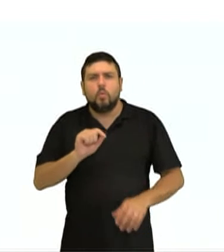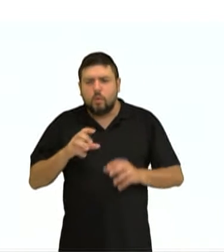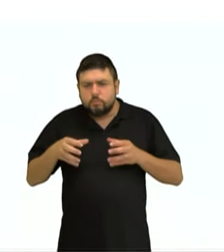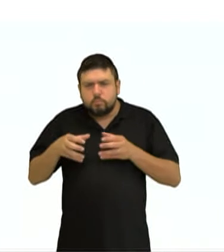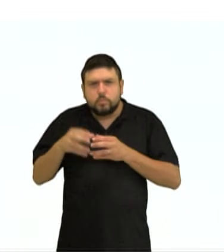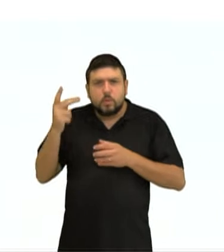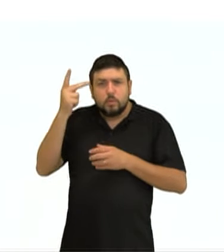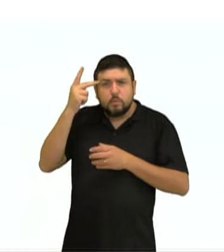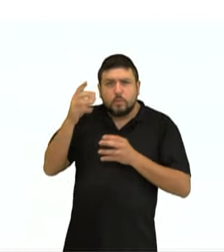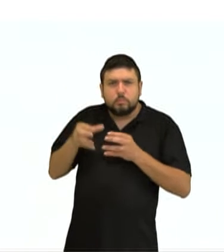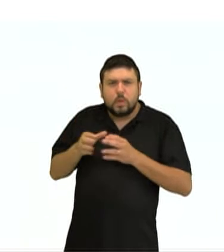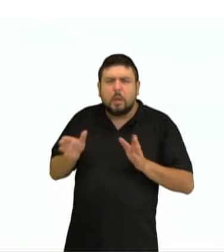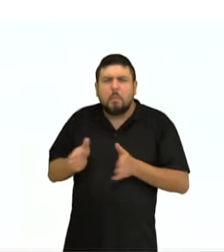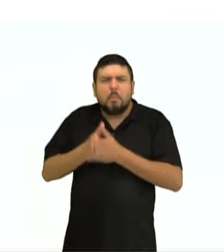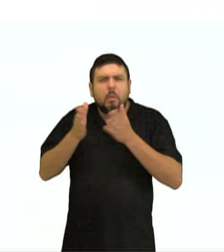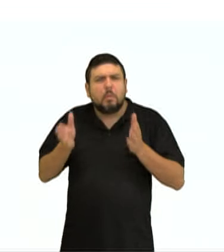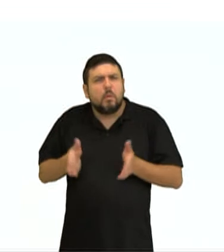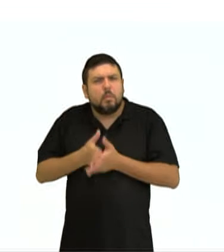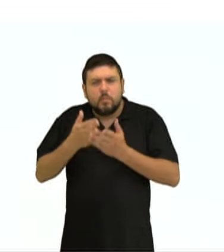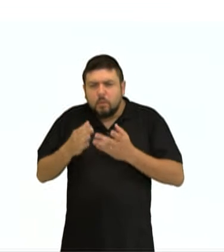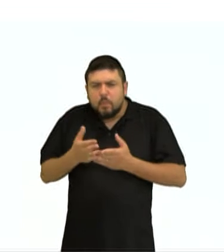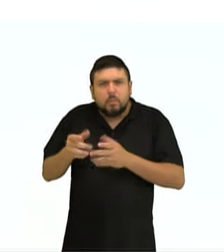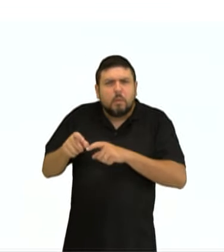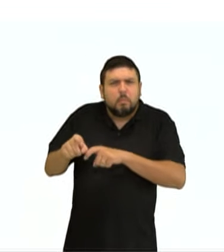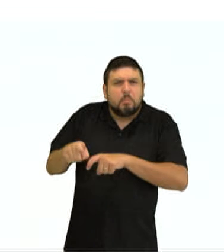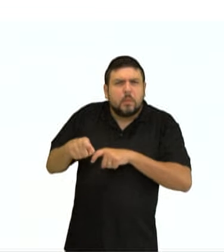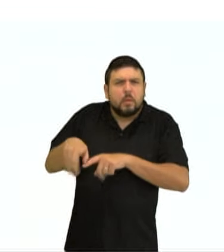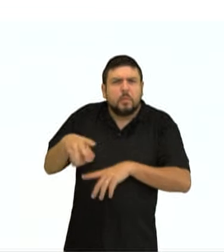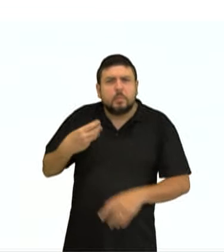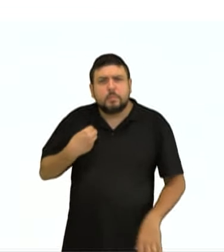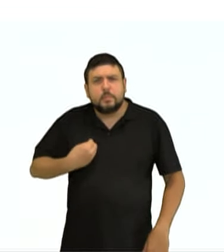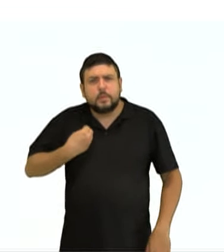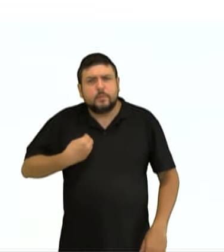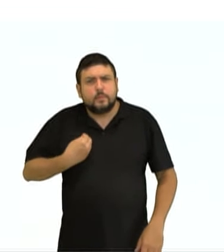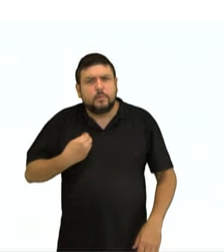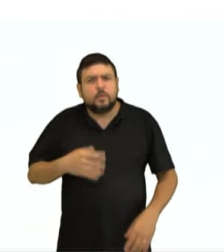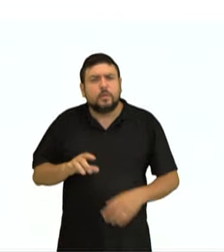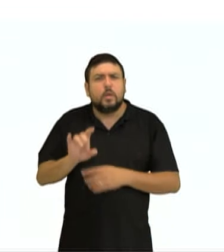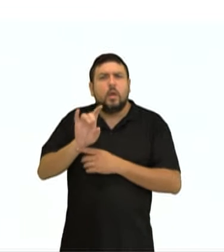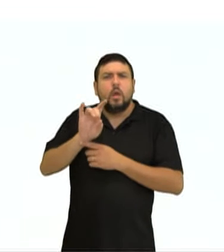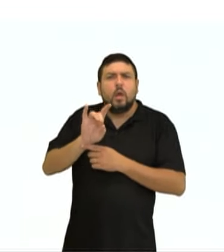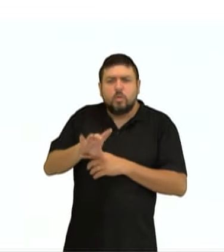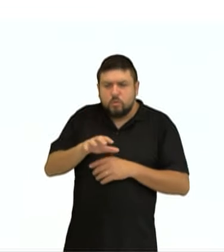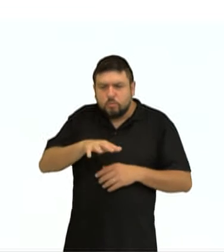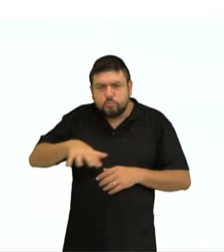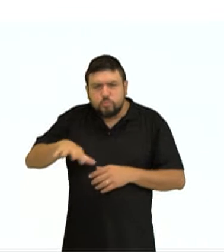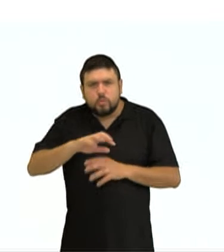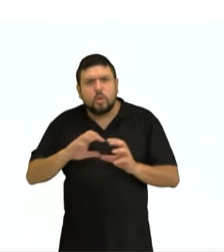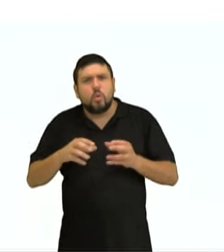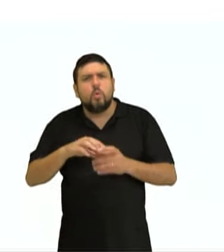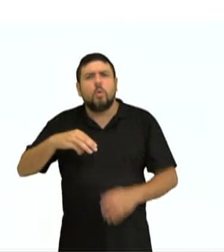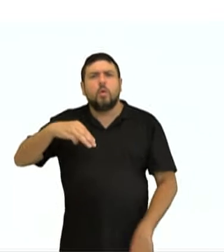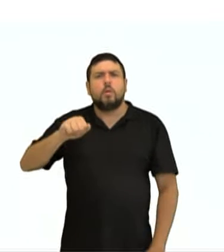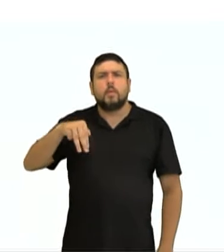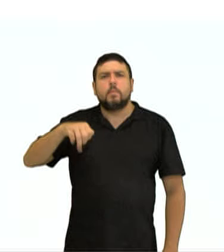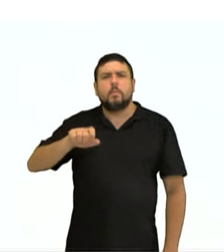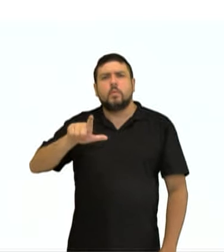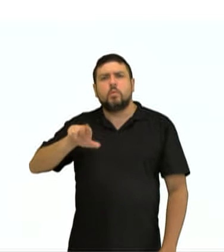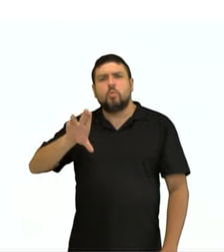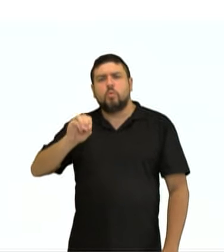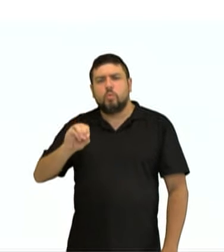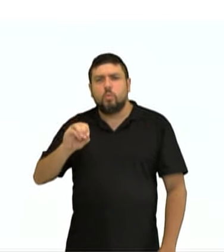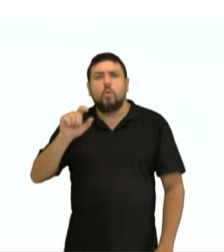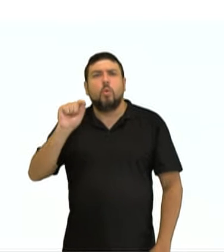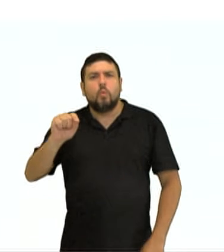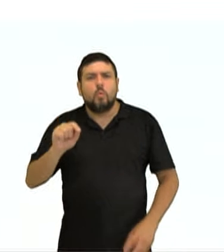com produção de subsistência, formada basicamente por mamelucos, dessa miscigenação entre o branco europeu